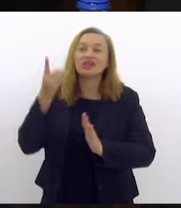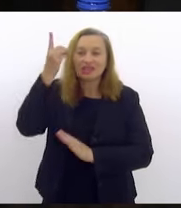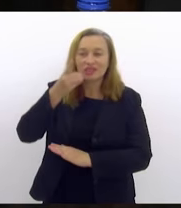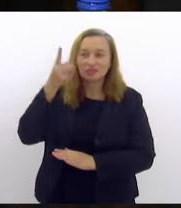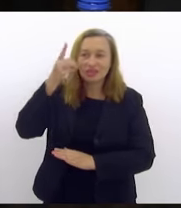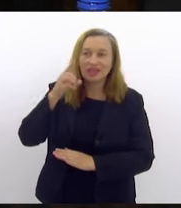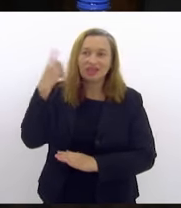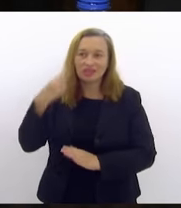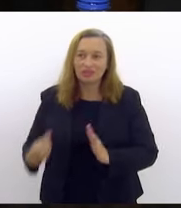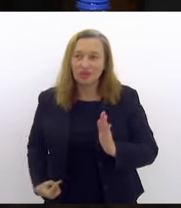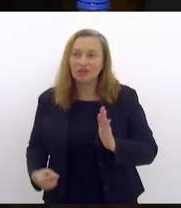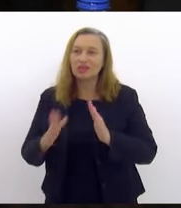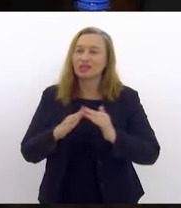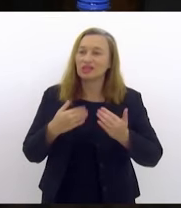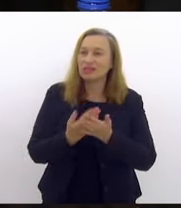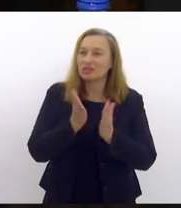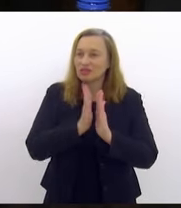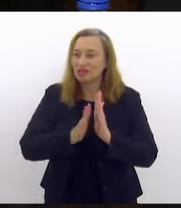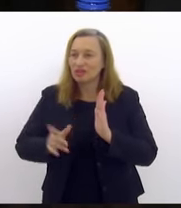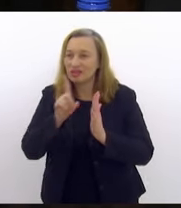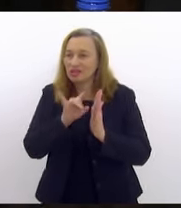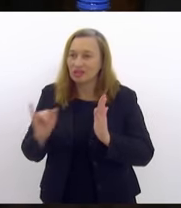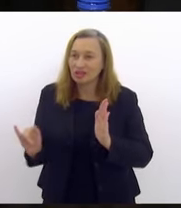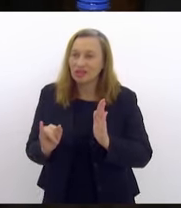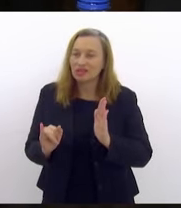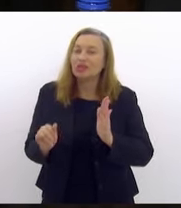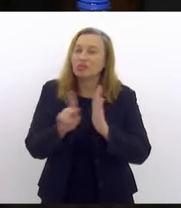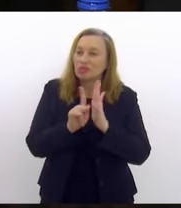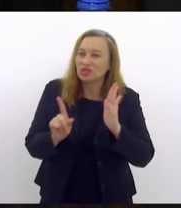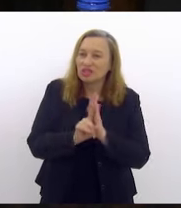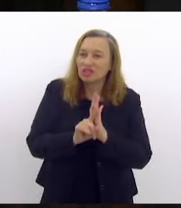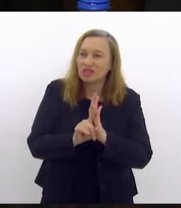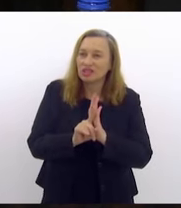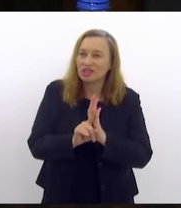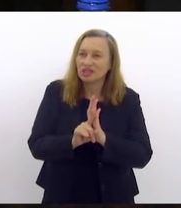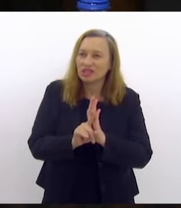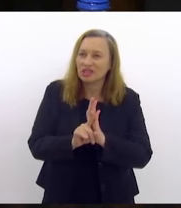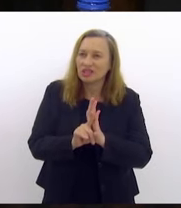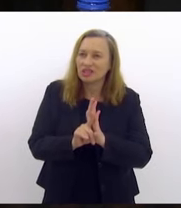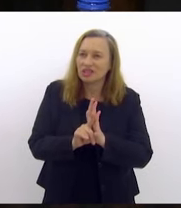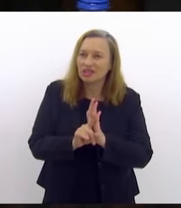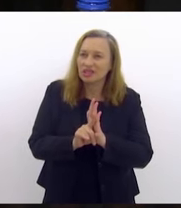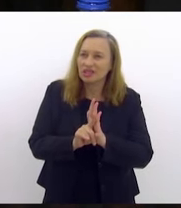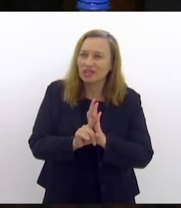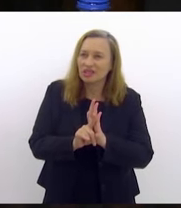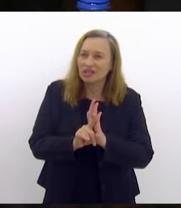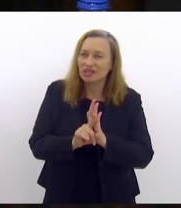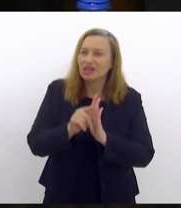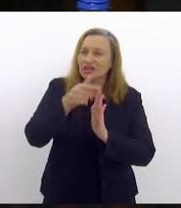deputada Dani Balbi. Requerimento de inclusão na ordem do dia do projeto de lei